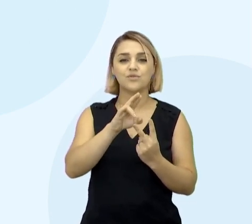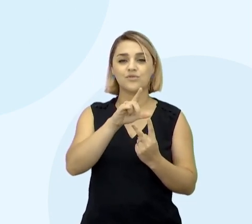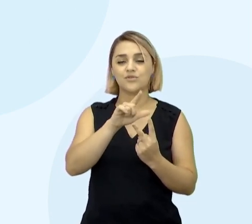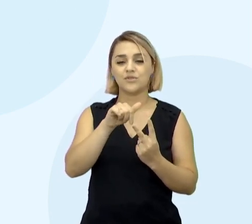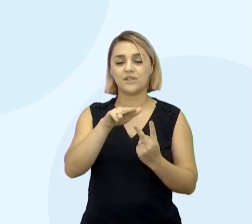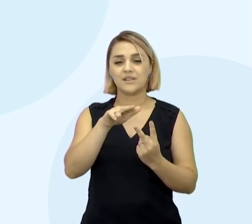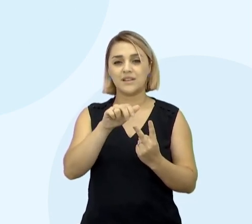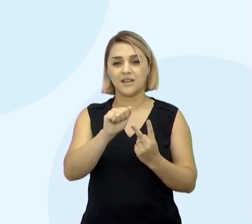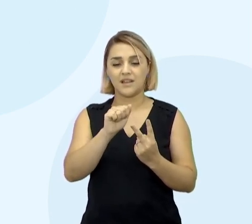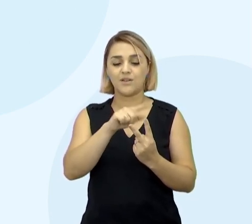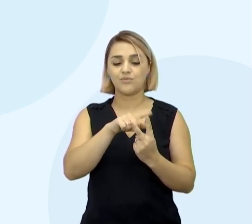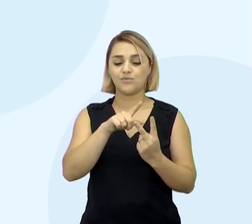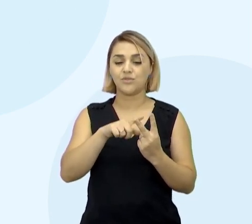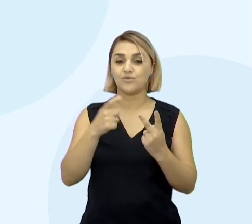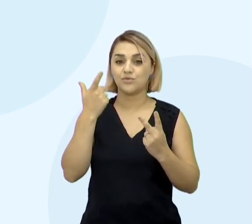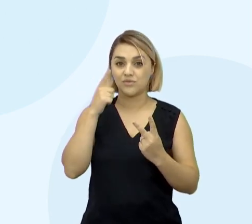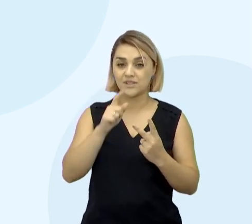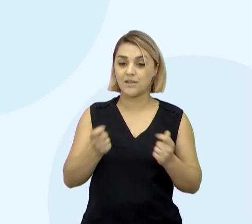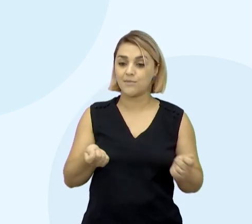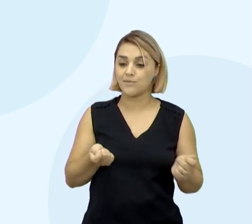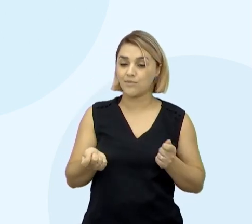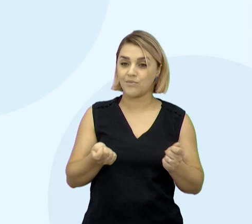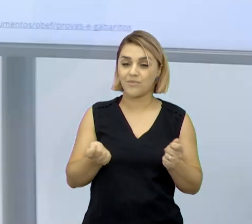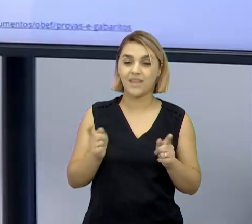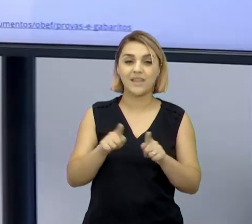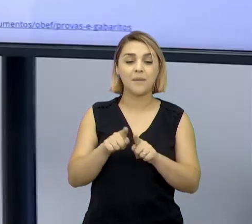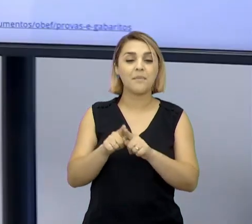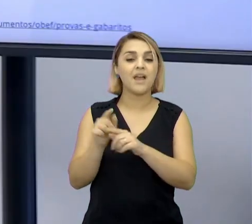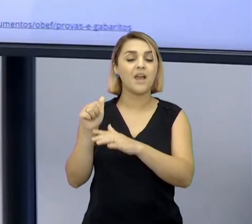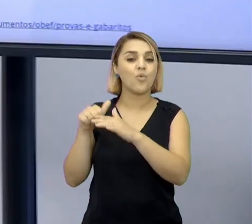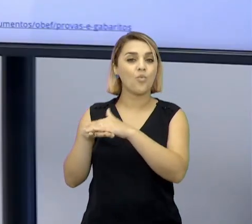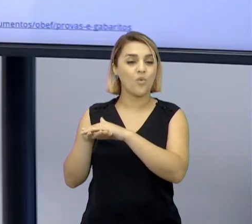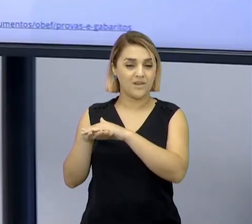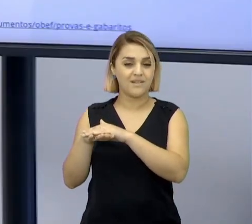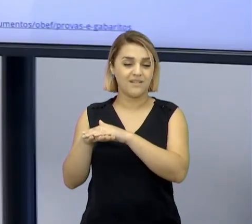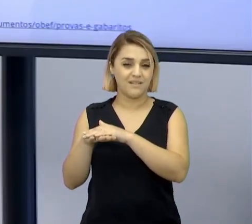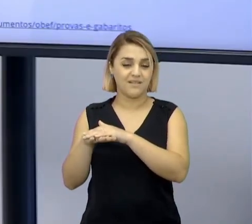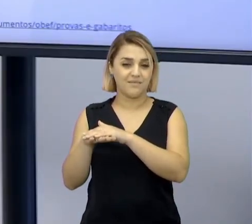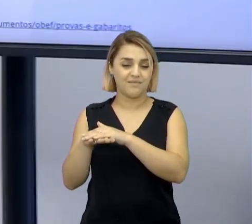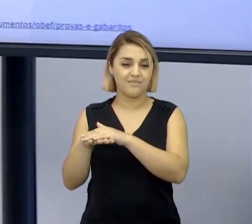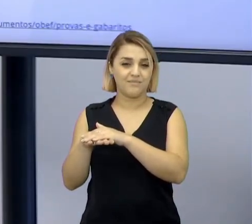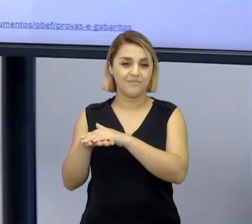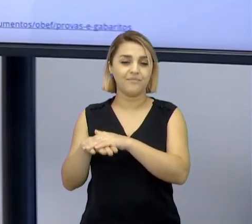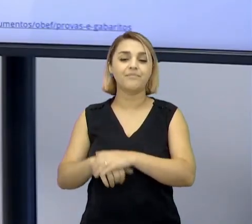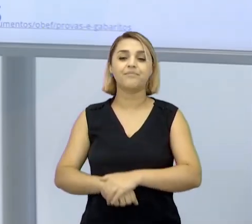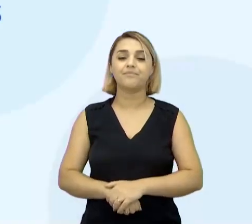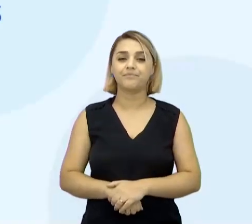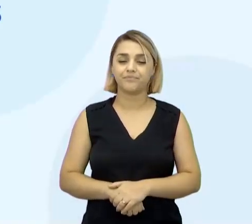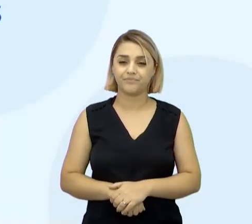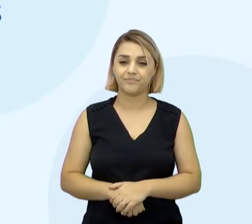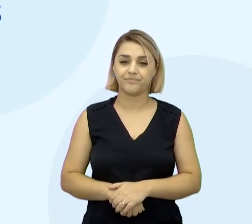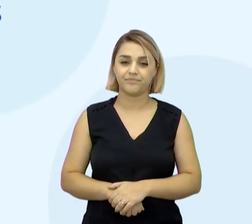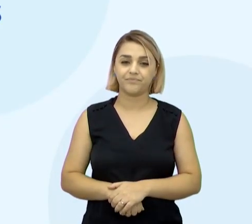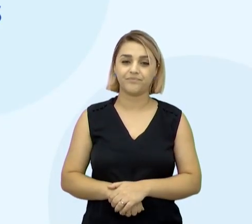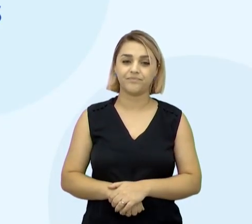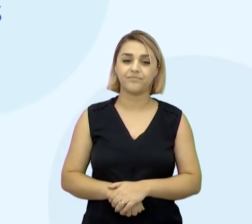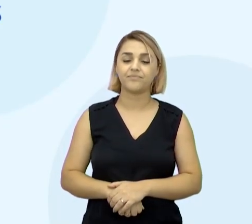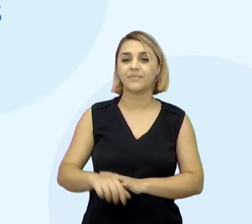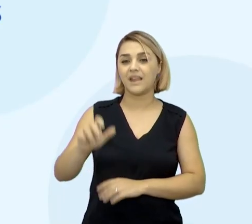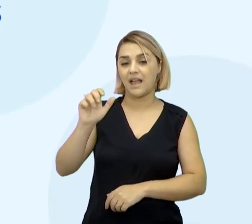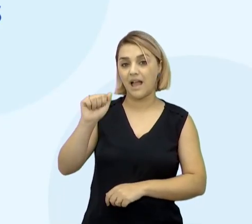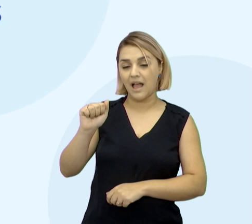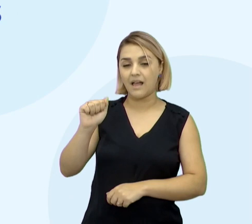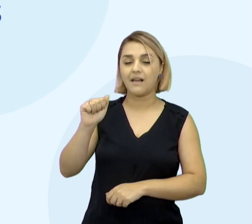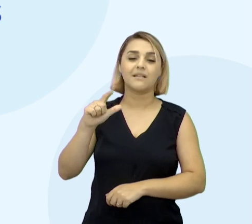guardar em poupança? Então, eles precisam economizar para poder poupar. Então, vamos lá. A.